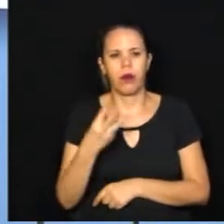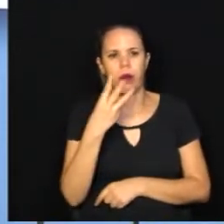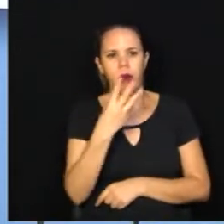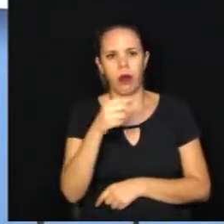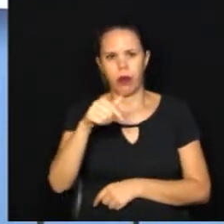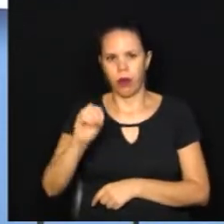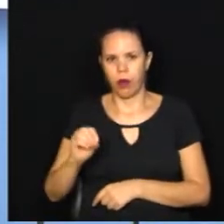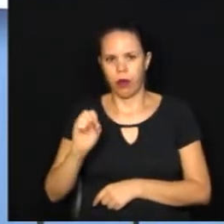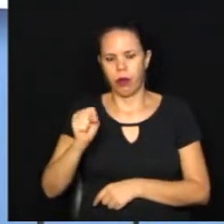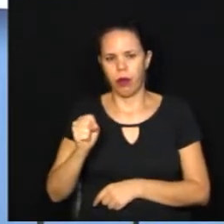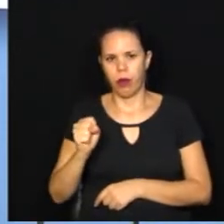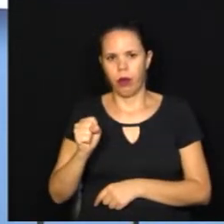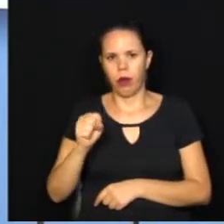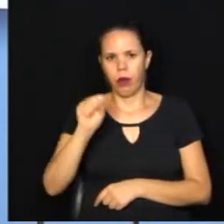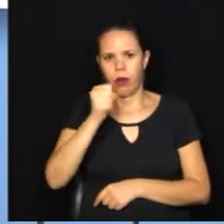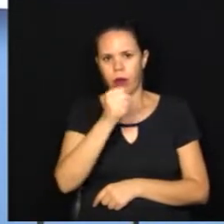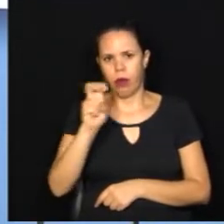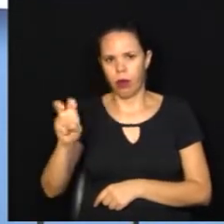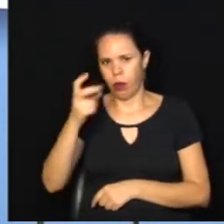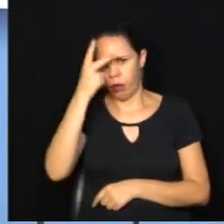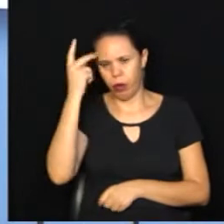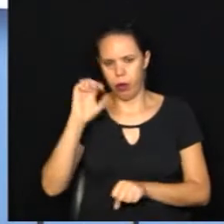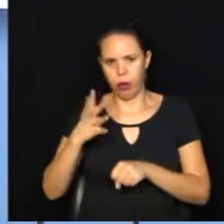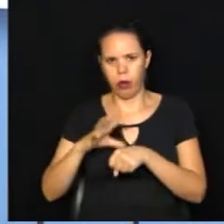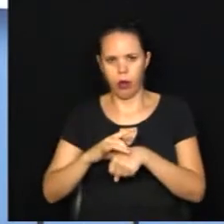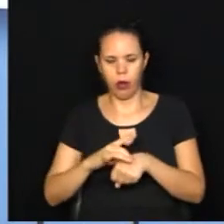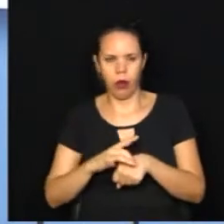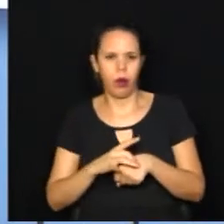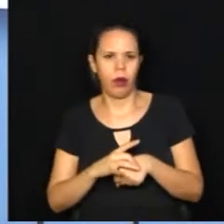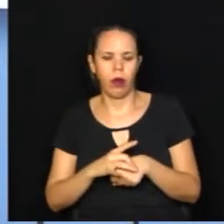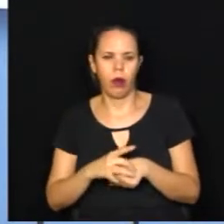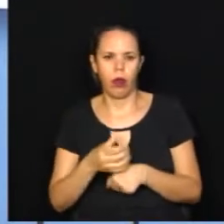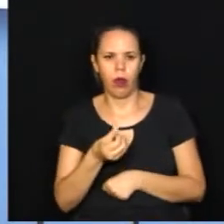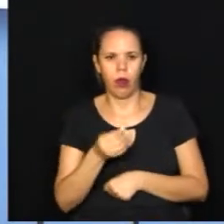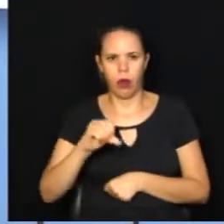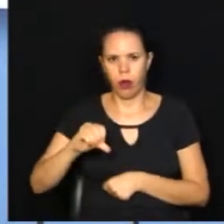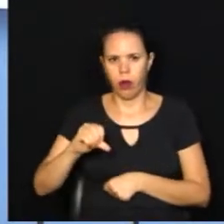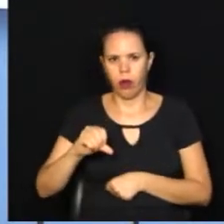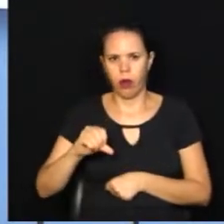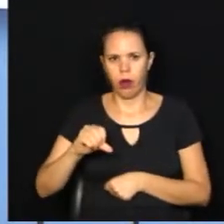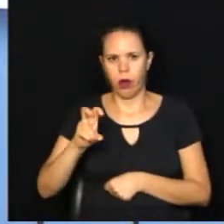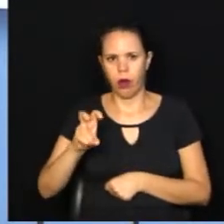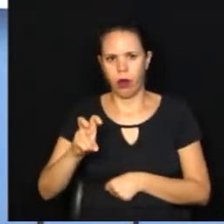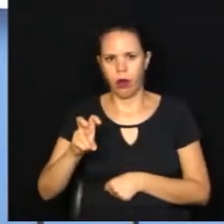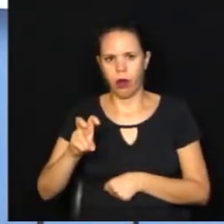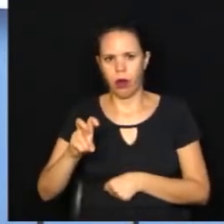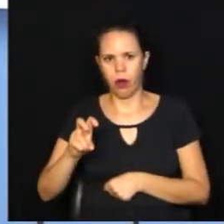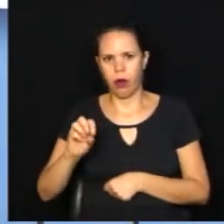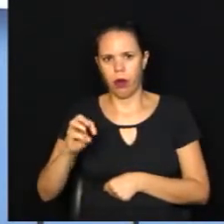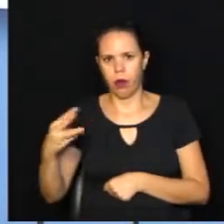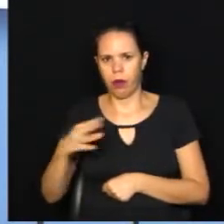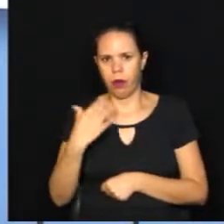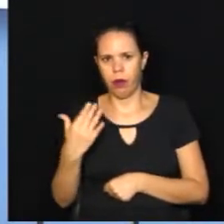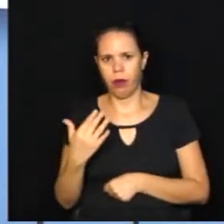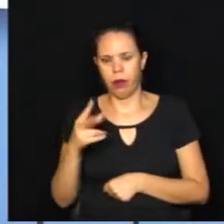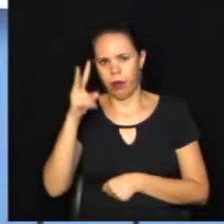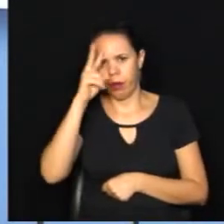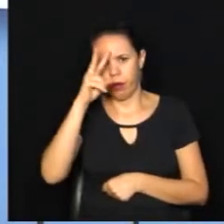2.370.885 casos da doença, com 69.500 10.503 óbitos. Lembrando